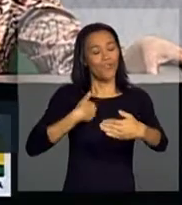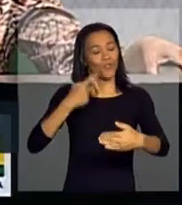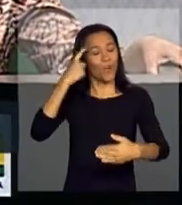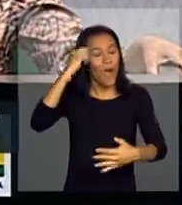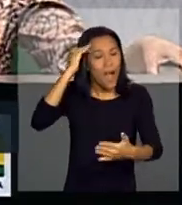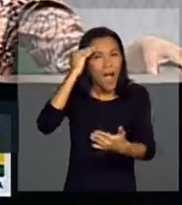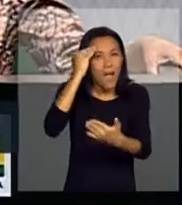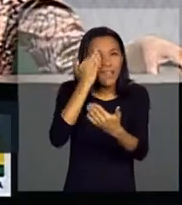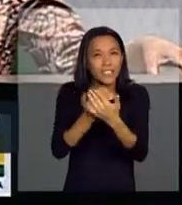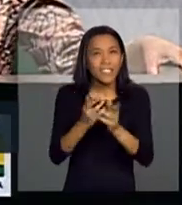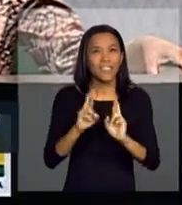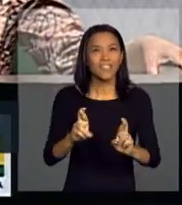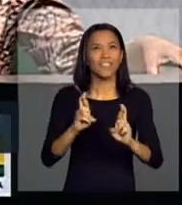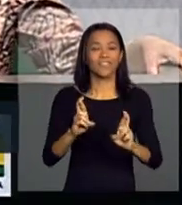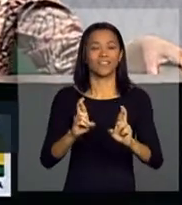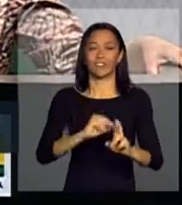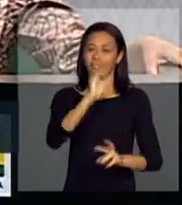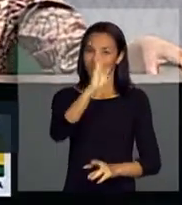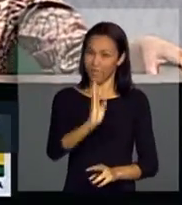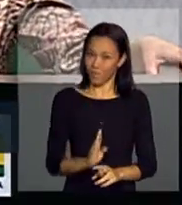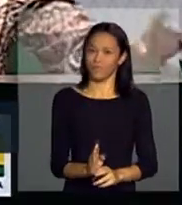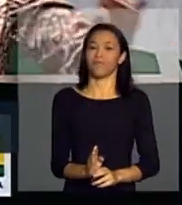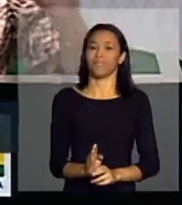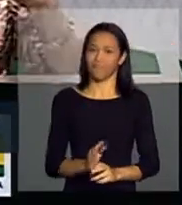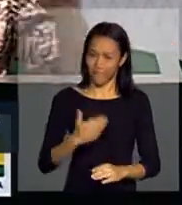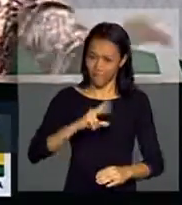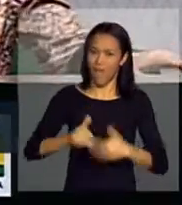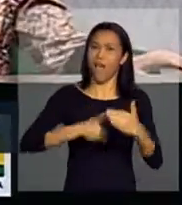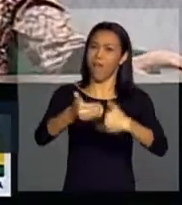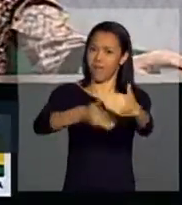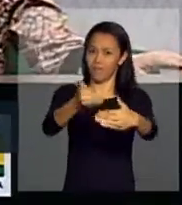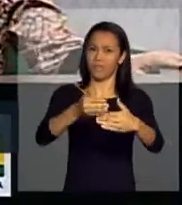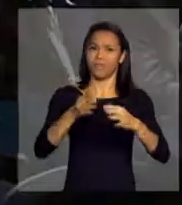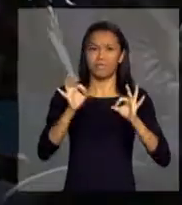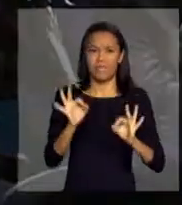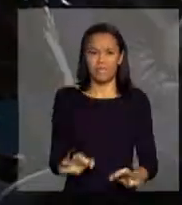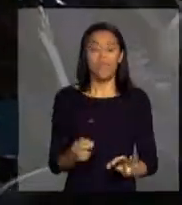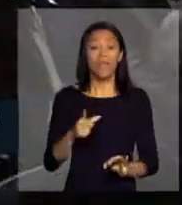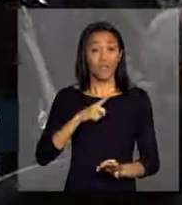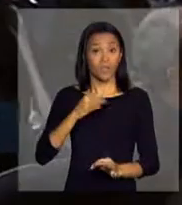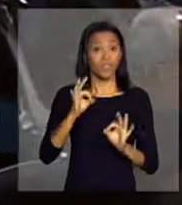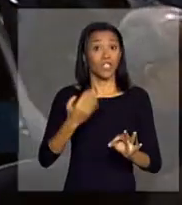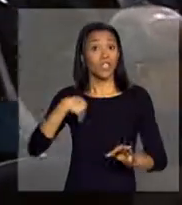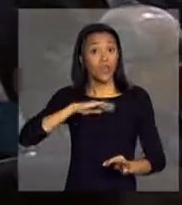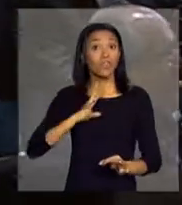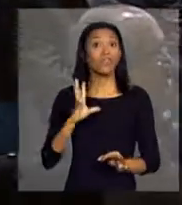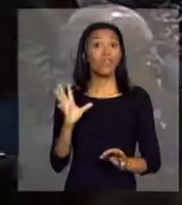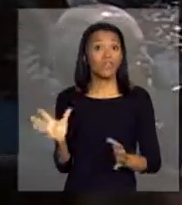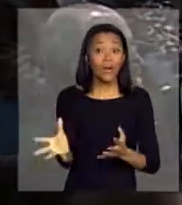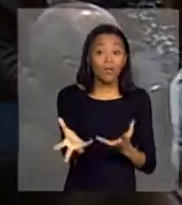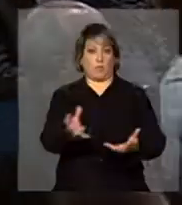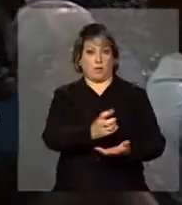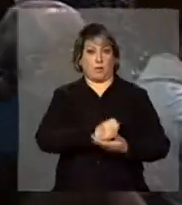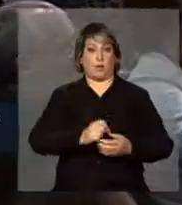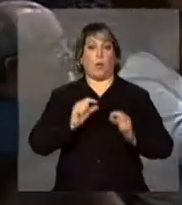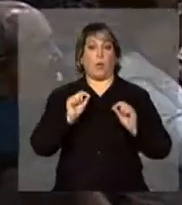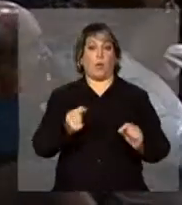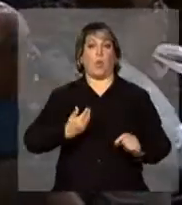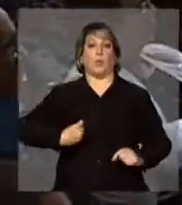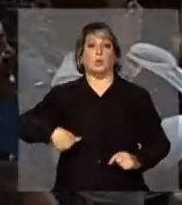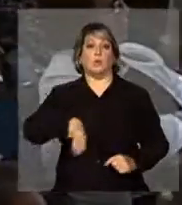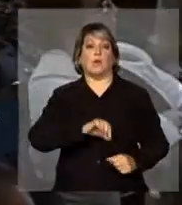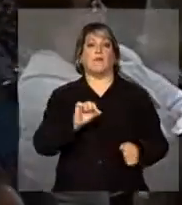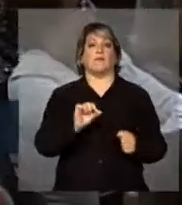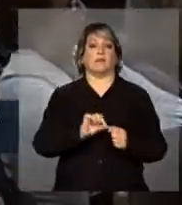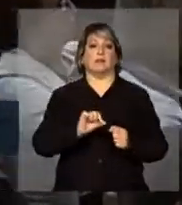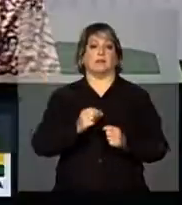quanto ao Brasil eu tenho certeza que nós vamos colher aquilo que nós plantamos